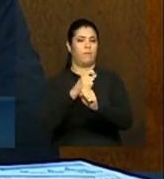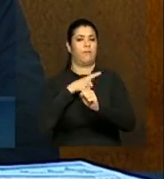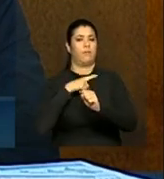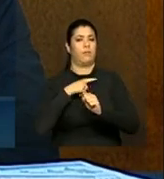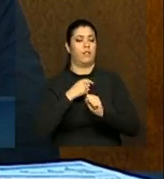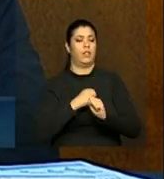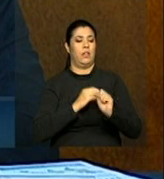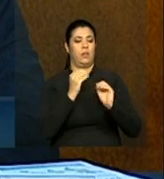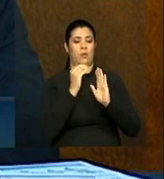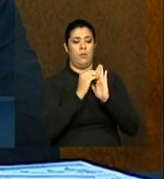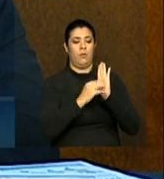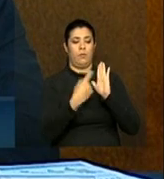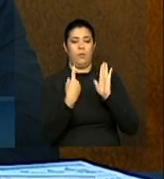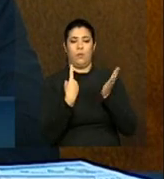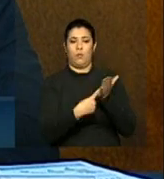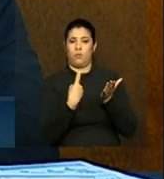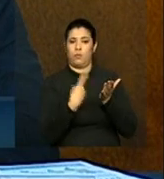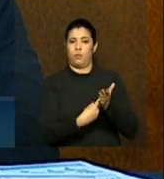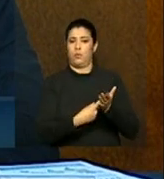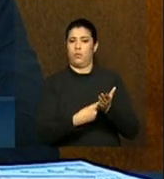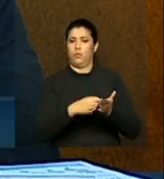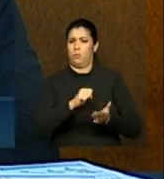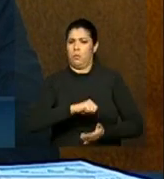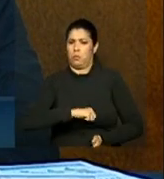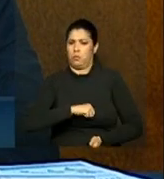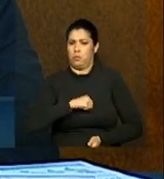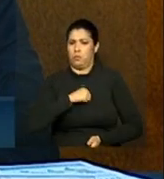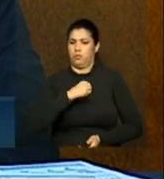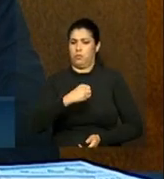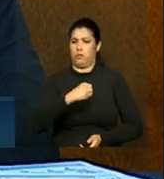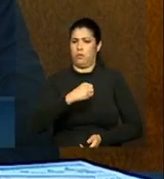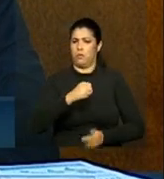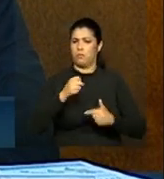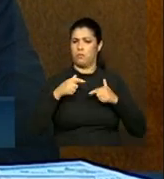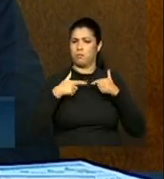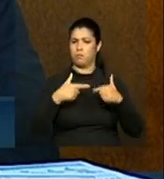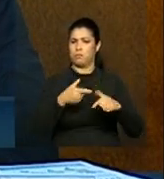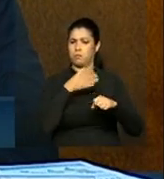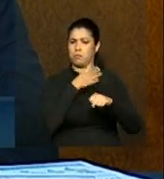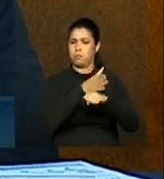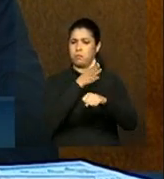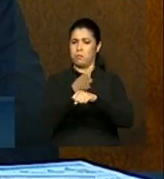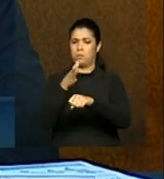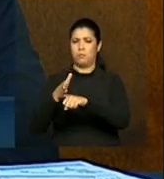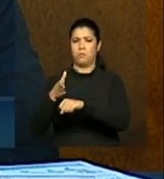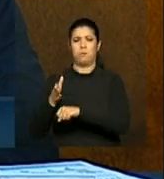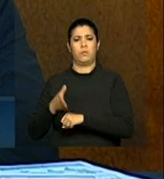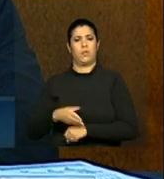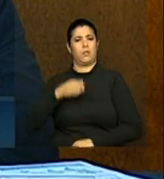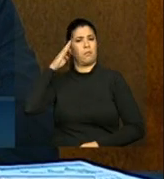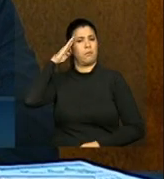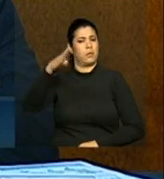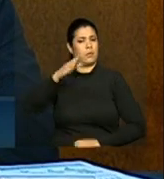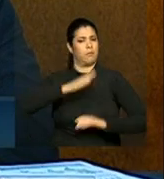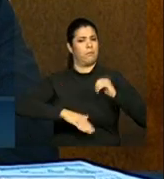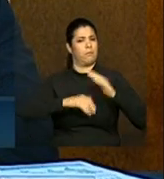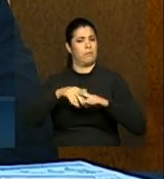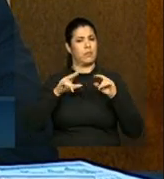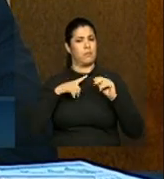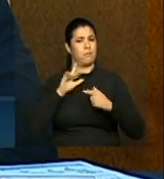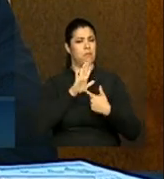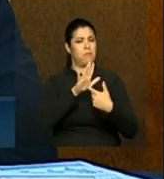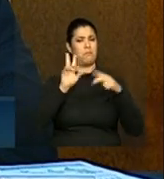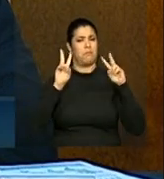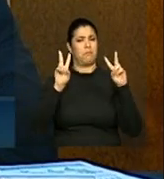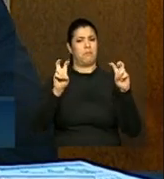uma agenda raivosa, de uma agenda de ódio, de uma agenda que fala em intervenção militar, de uma agenda que traz temas que a